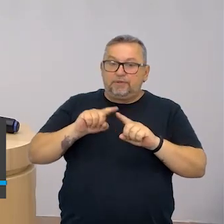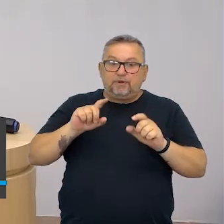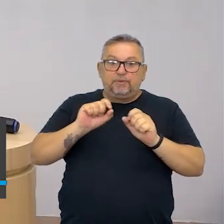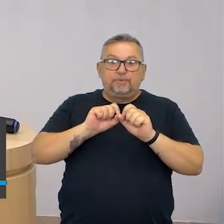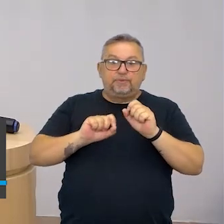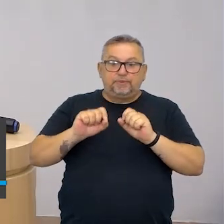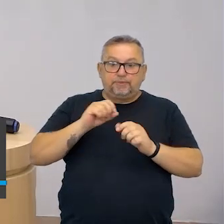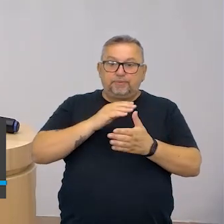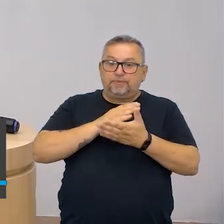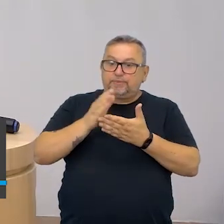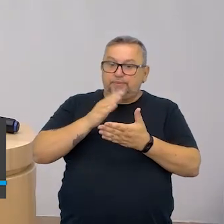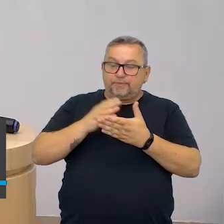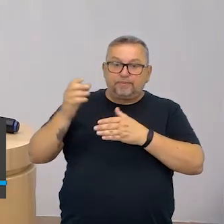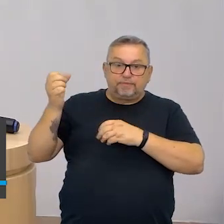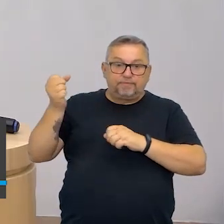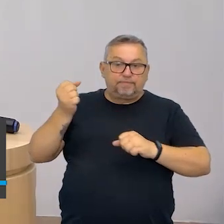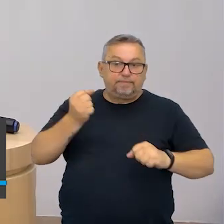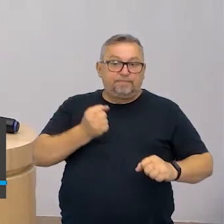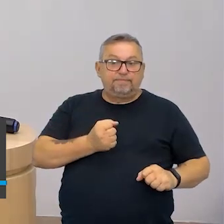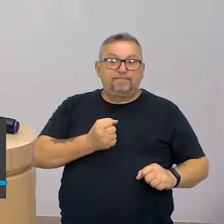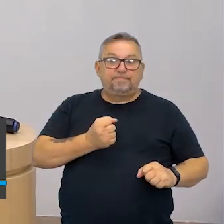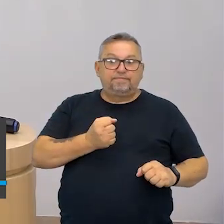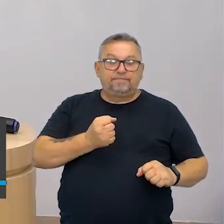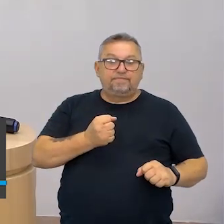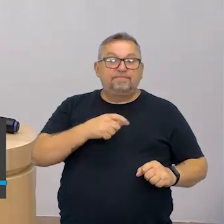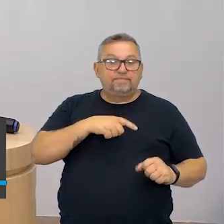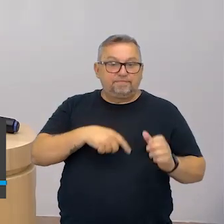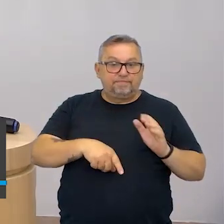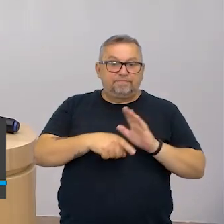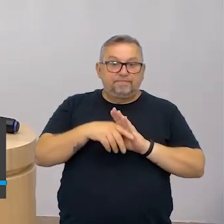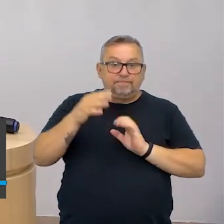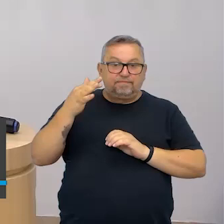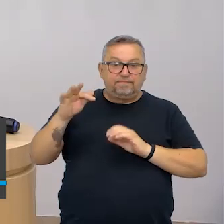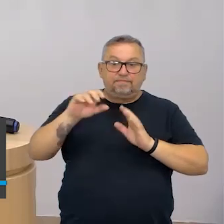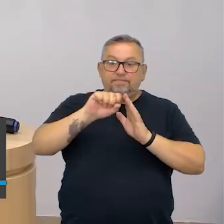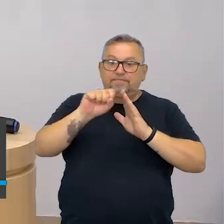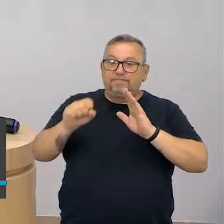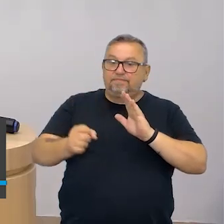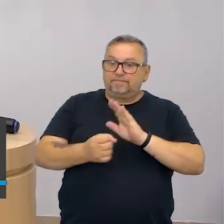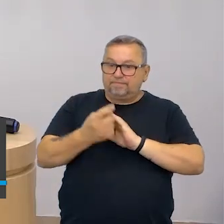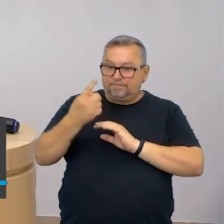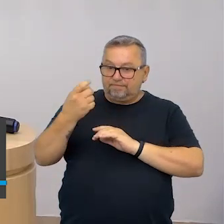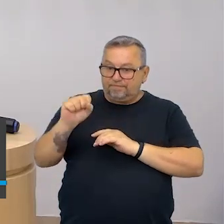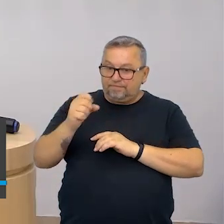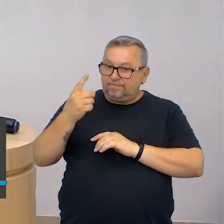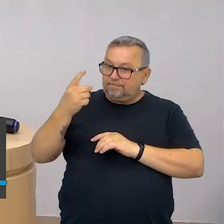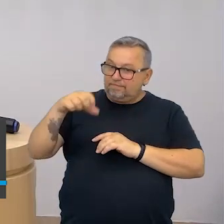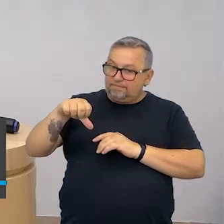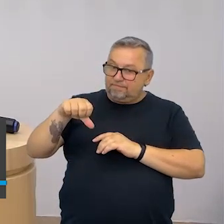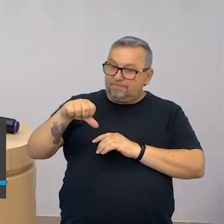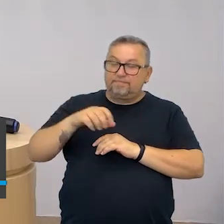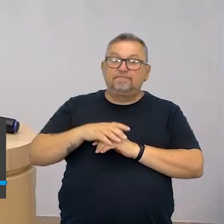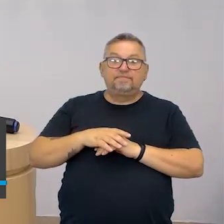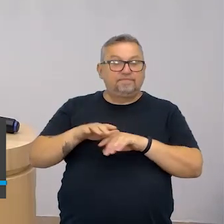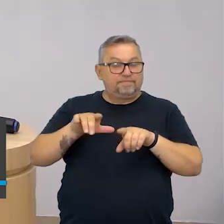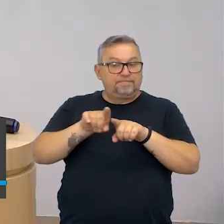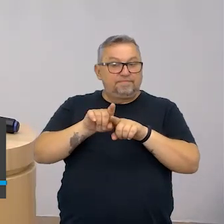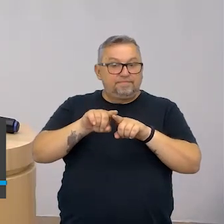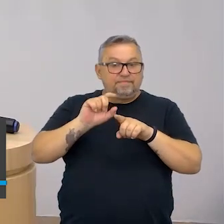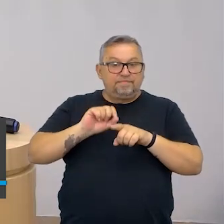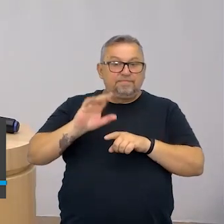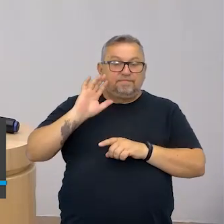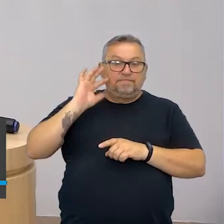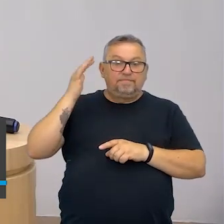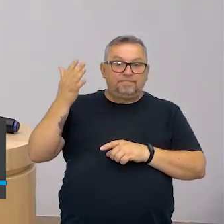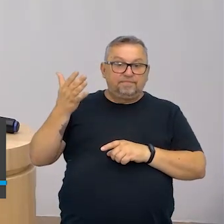principalmente a partir desse imperialismo da França no século XVIII, XIX, né, e